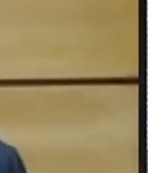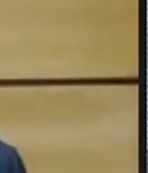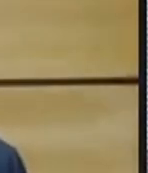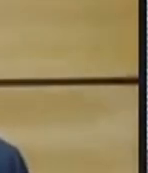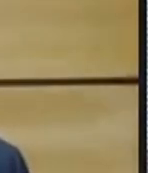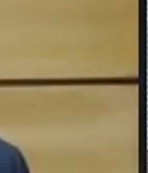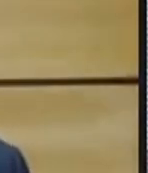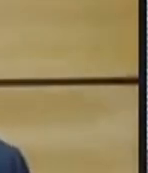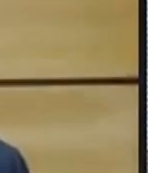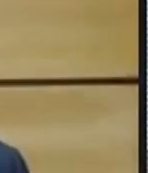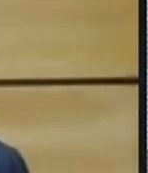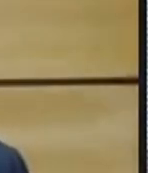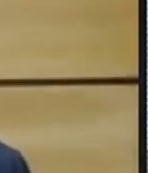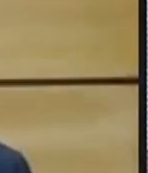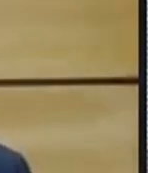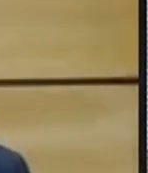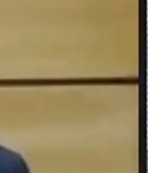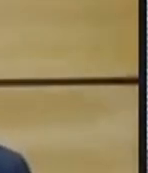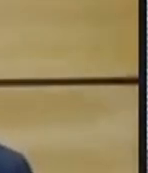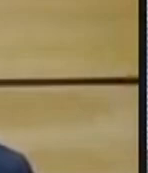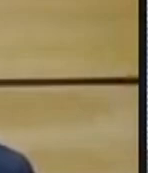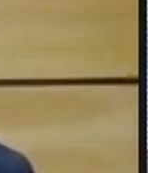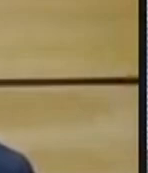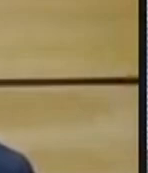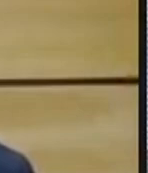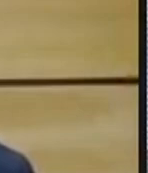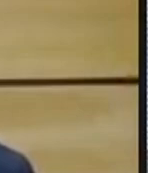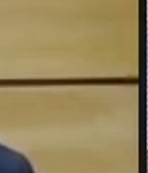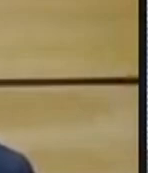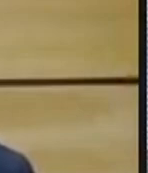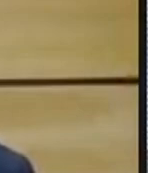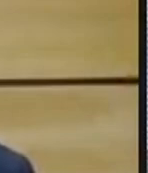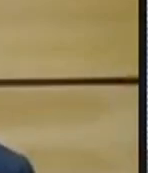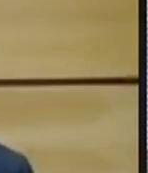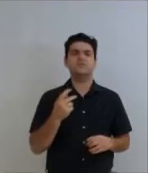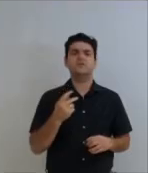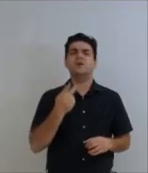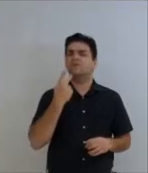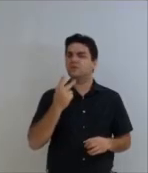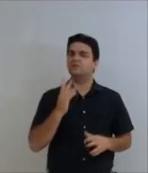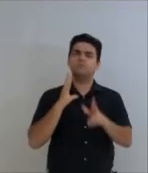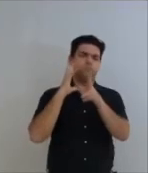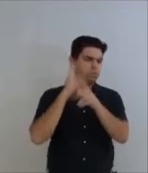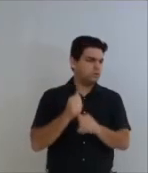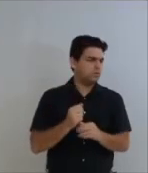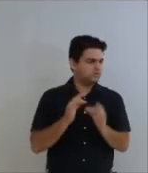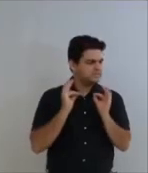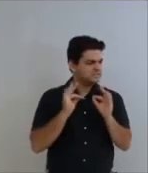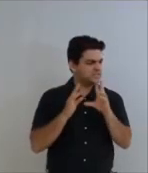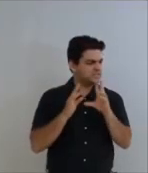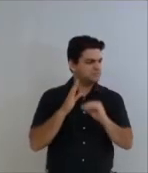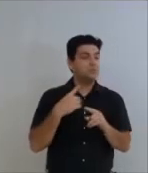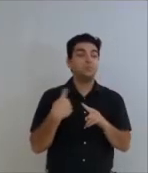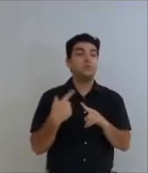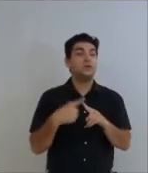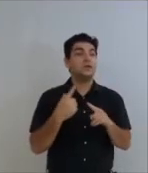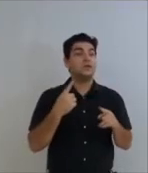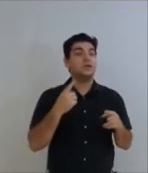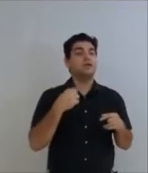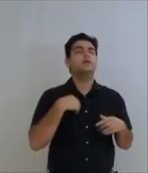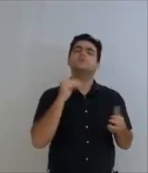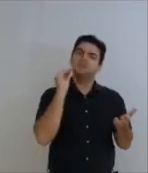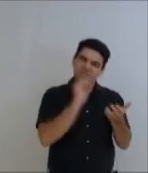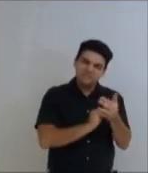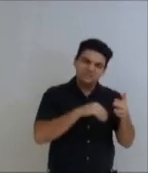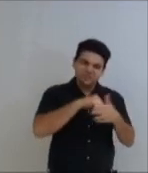tem bons antecedentes não se dedica a delitos e nem integra organização criminosa Nessa situação a pena pode ser reduzida